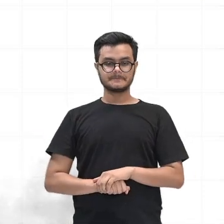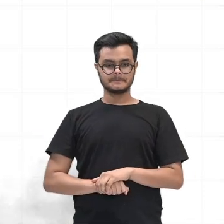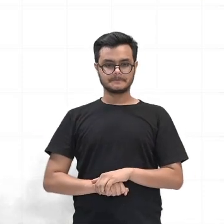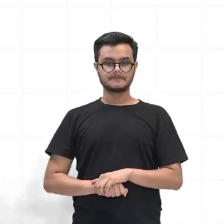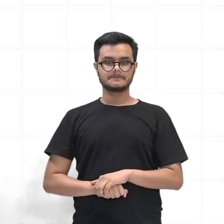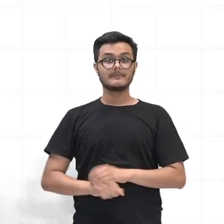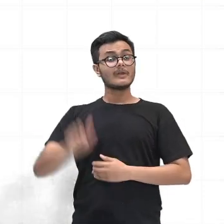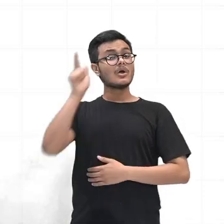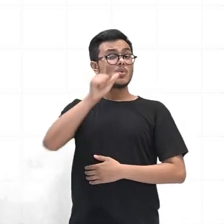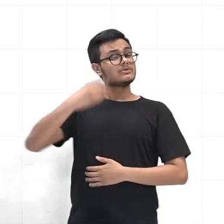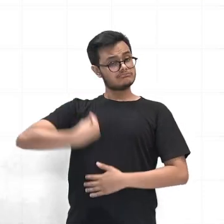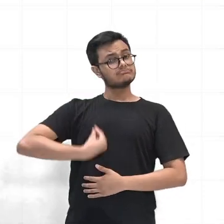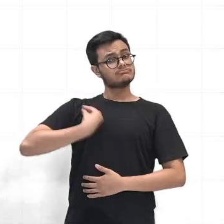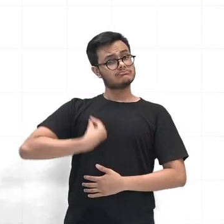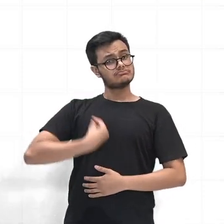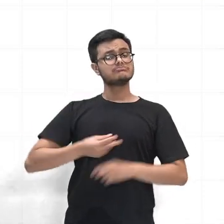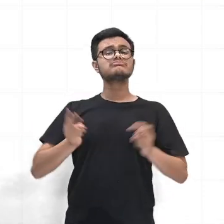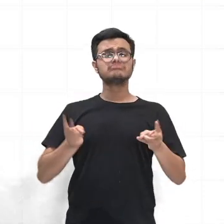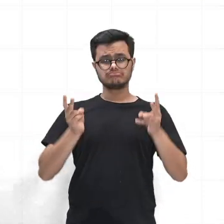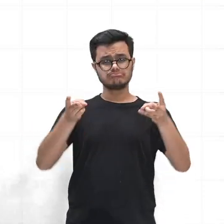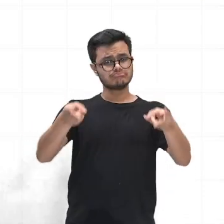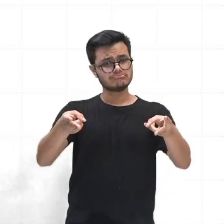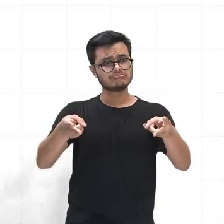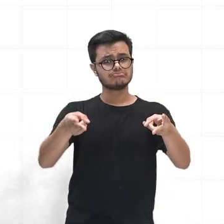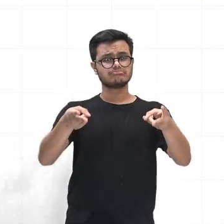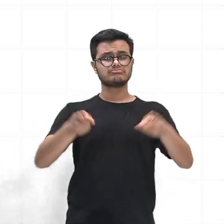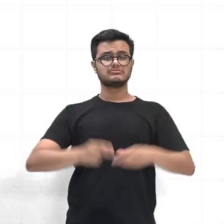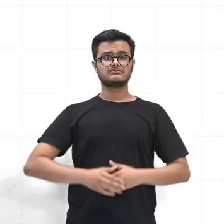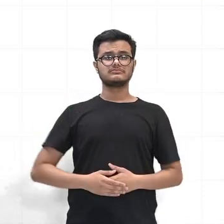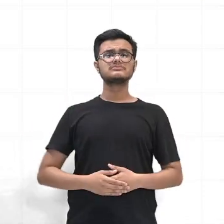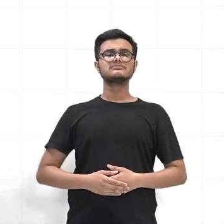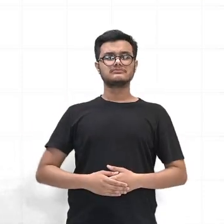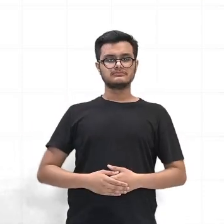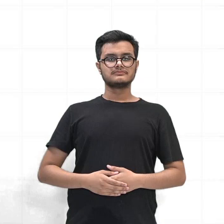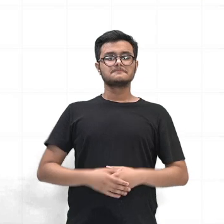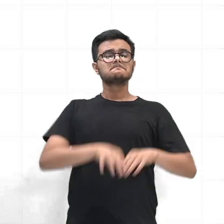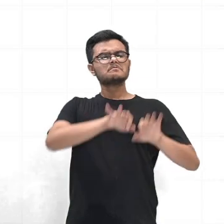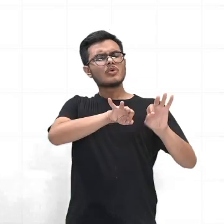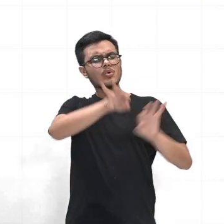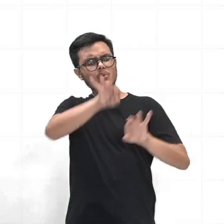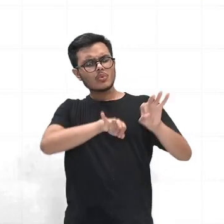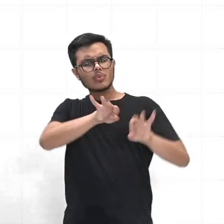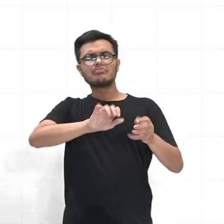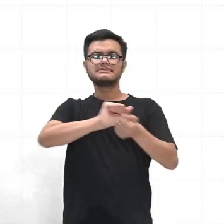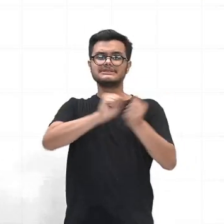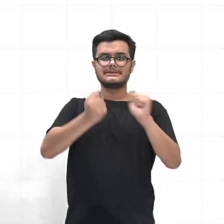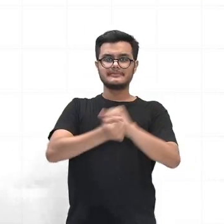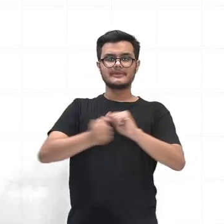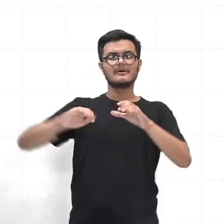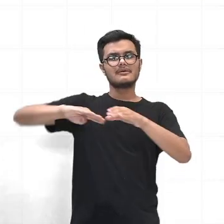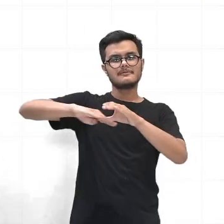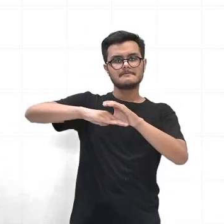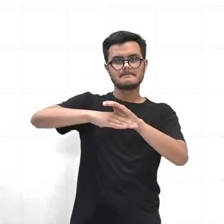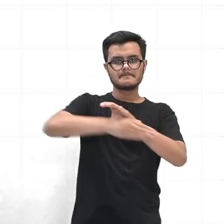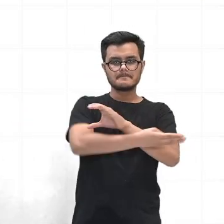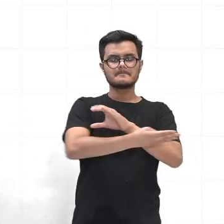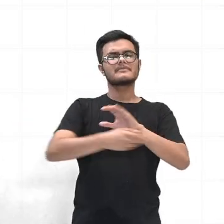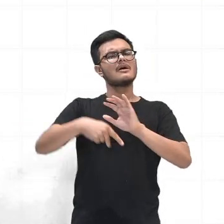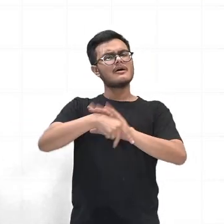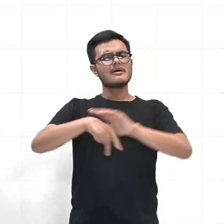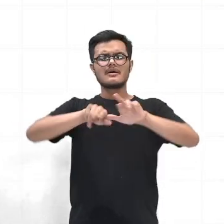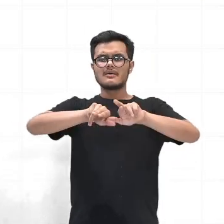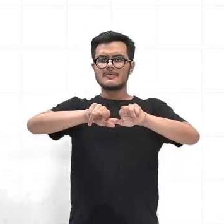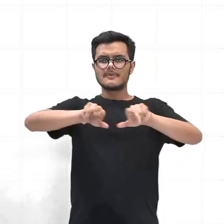conseguindo aí continuamente, né, controlar essas mudanças ambientais, se adaptando a essas mudanças ambientais,